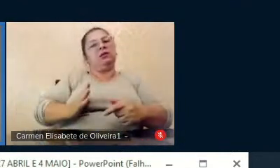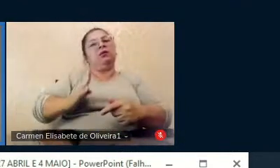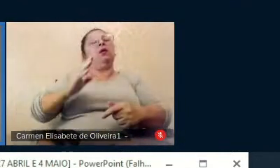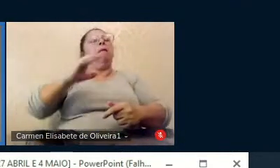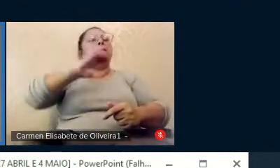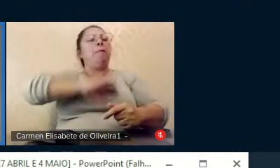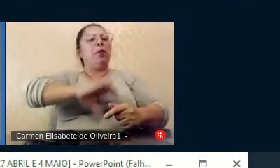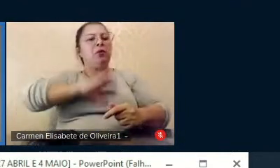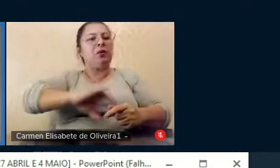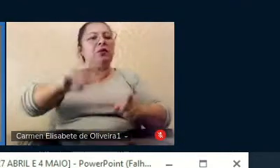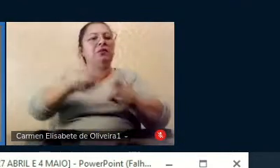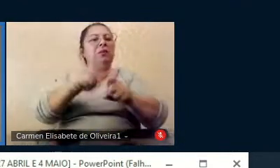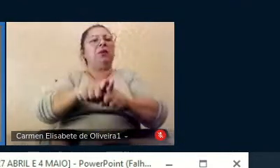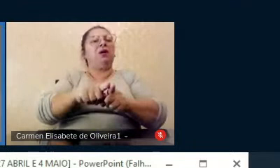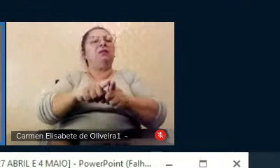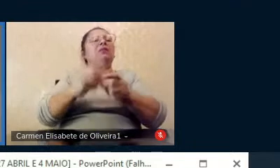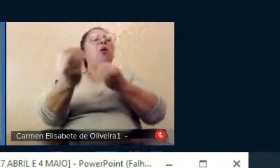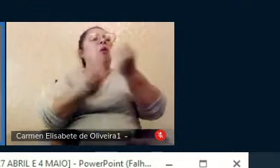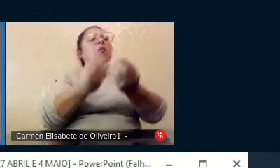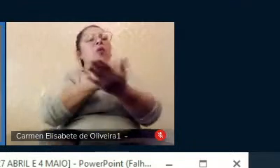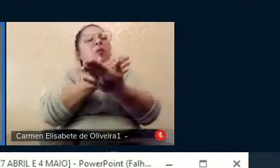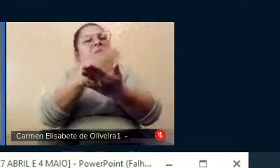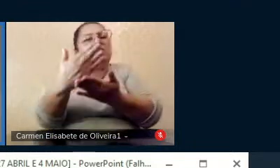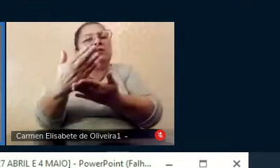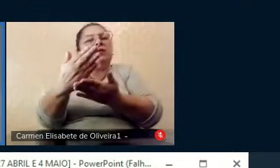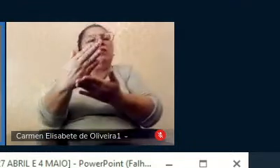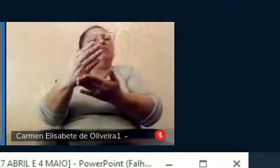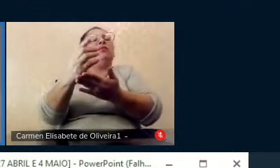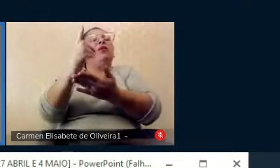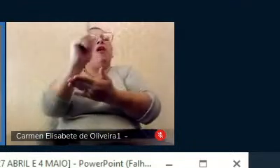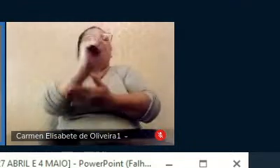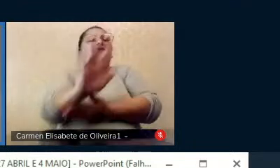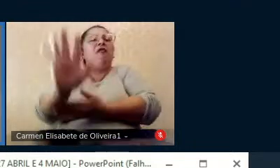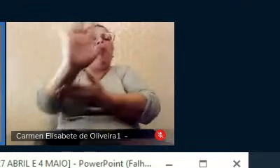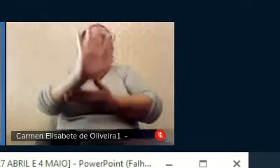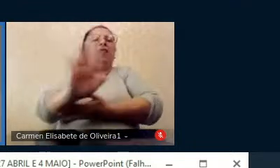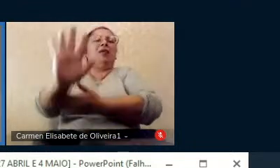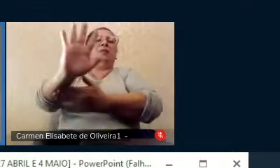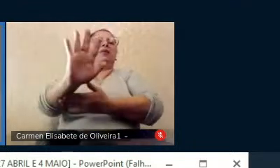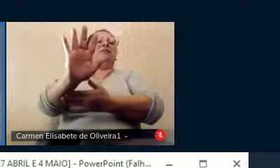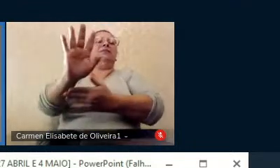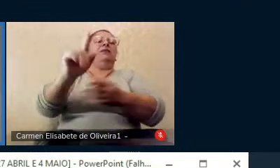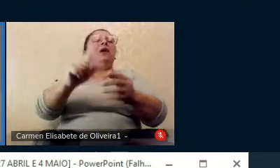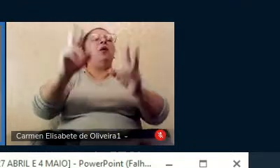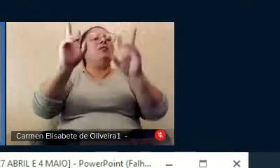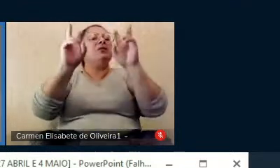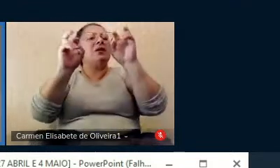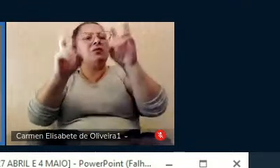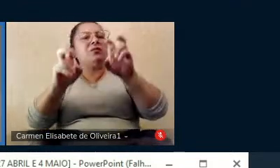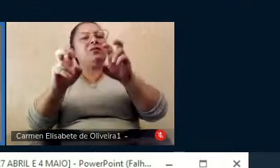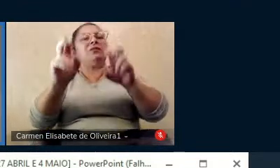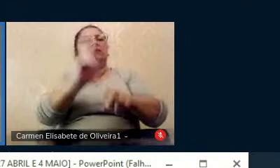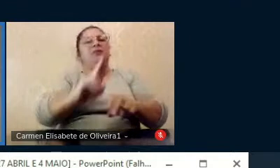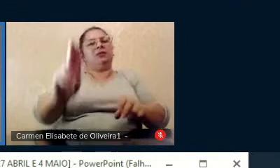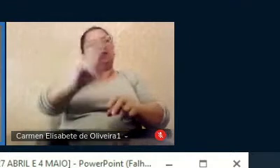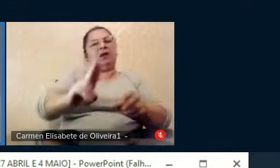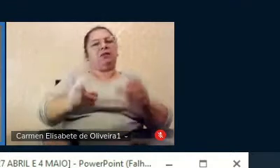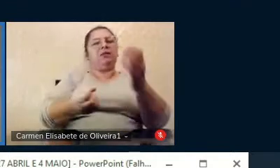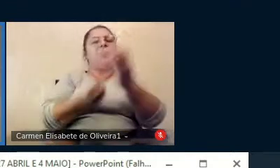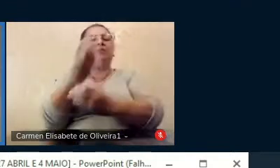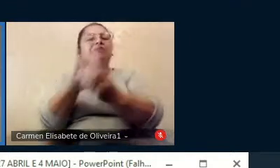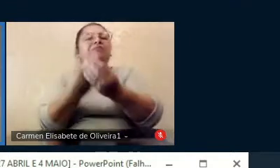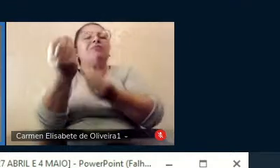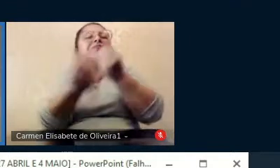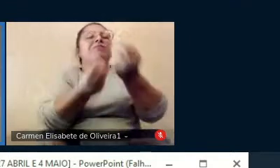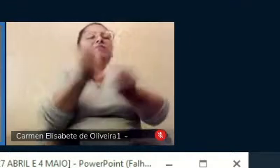portuguesa, a origem dele, as formas, o tema, os temas que são mais utilizados, as